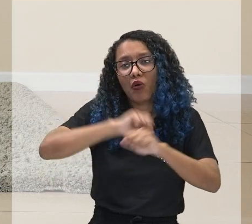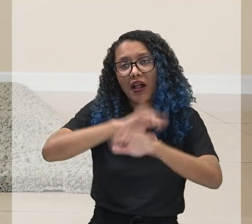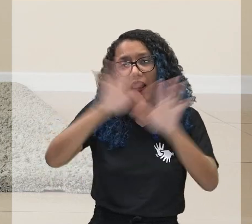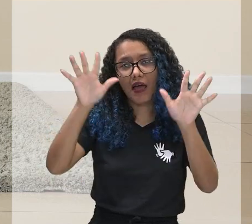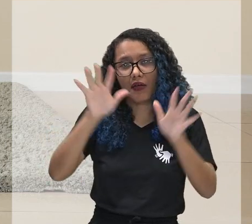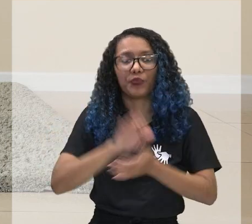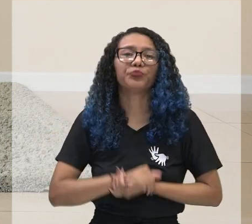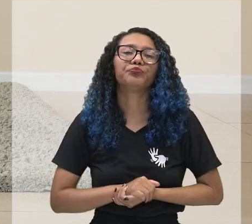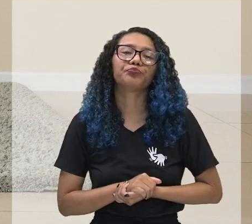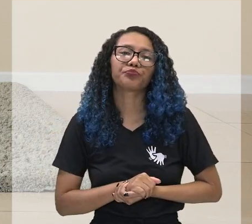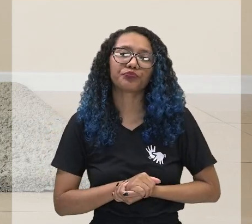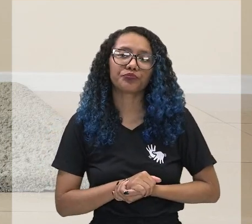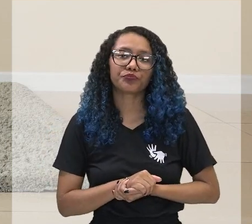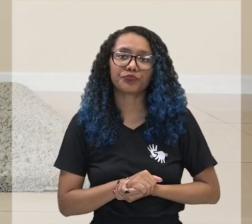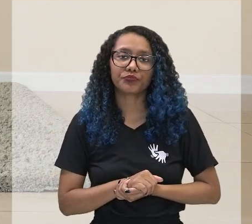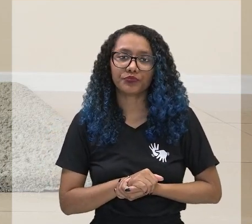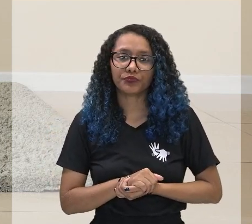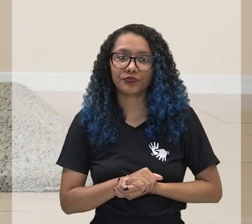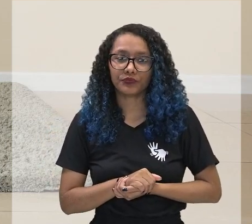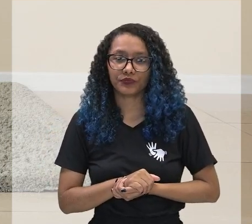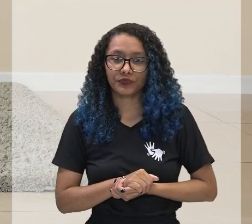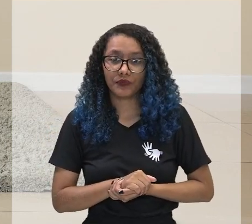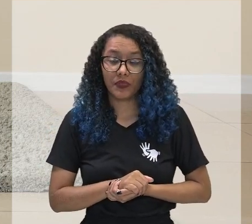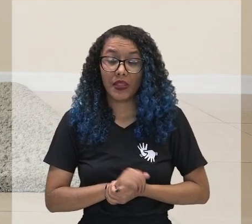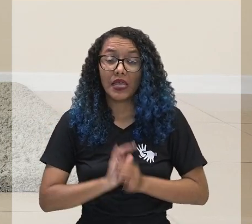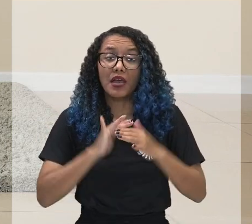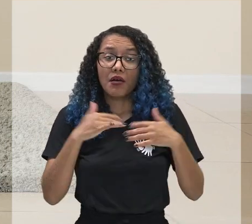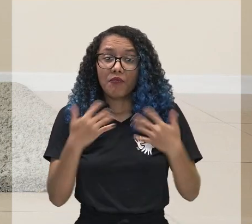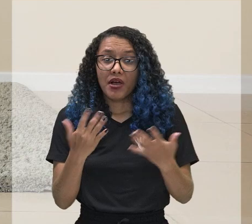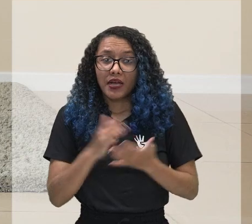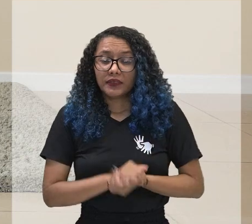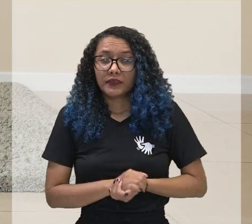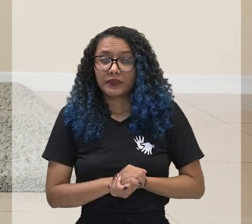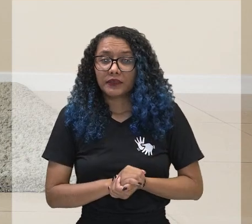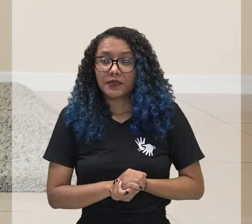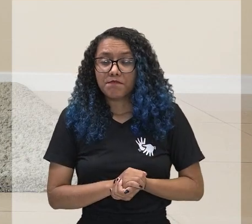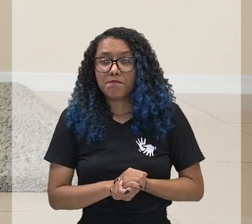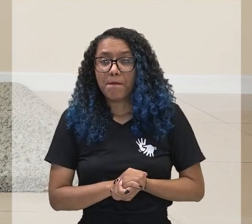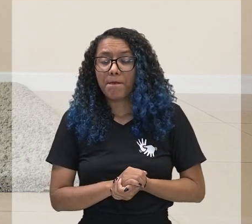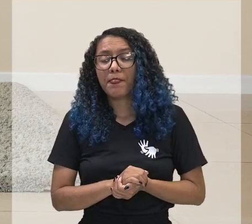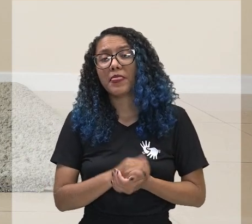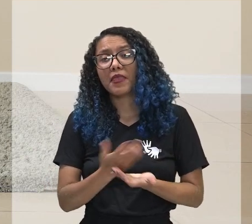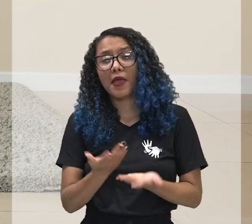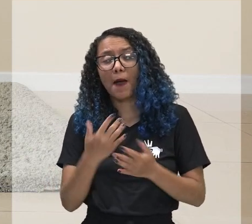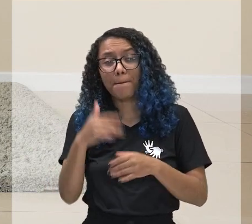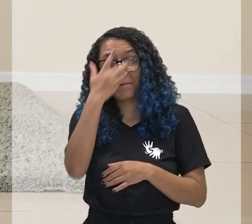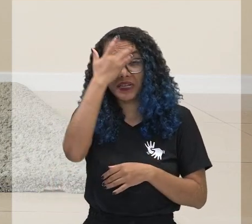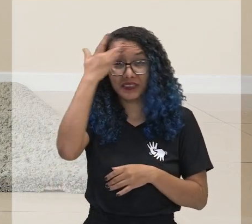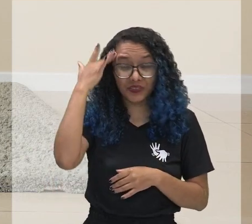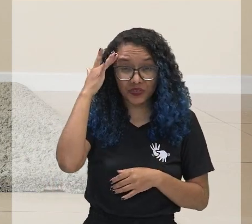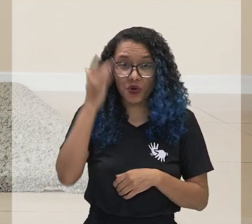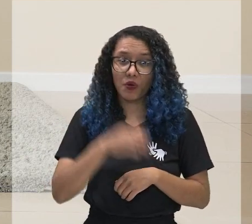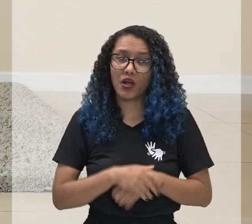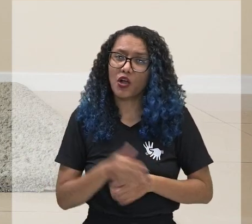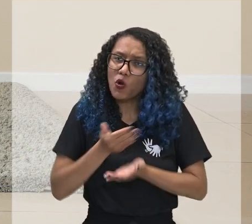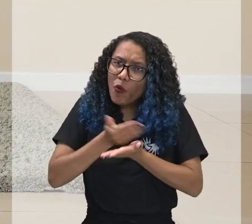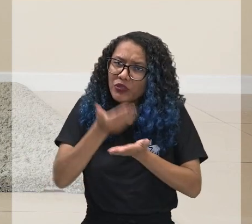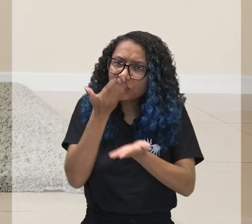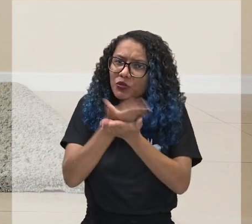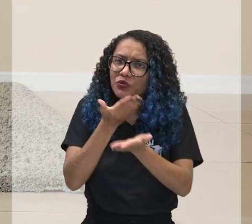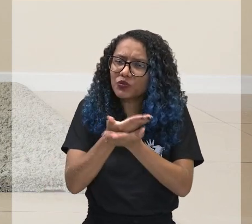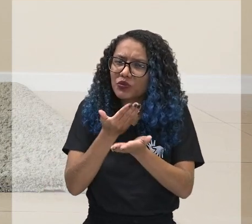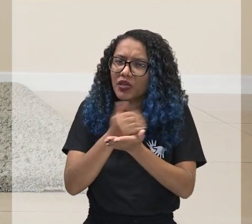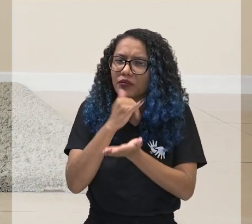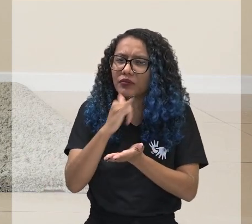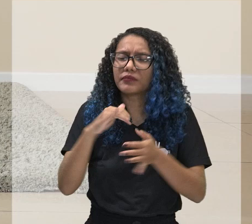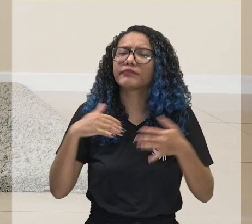instrumento. Mas então, os primeiros passos, quem foi que deu os primeiros passos para a descoberta da eletricidade?